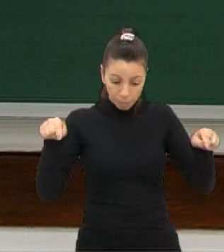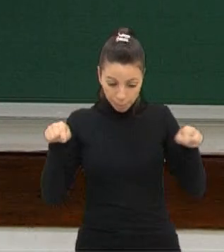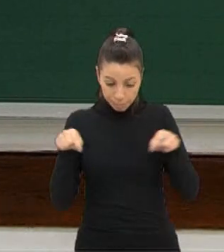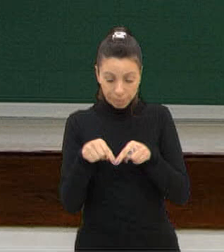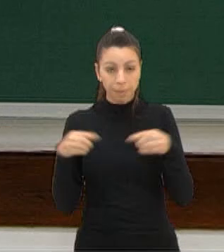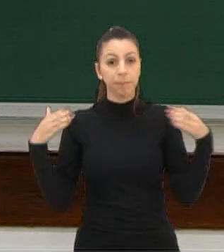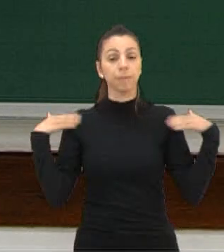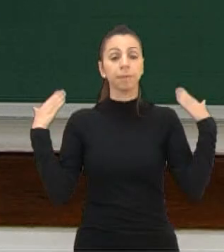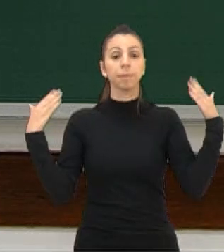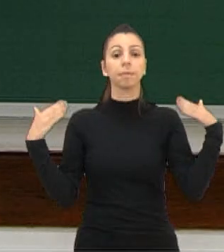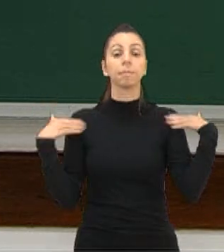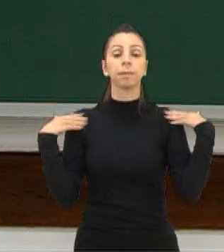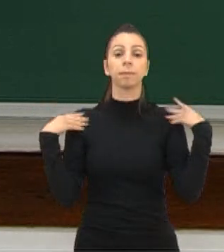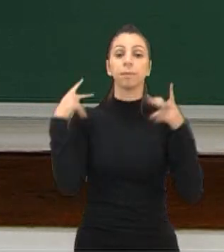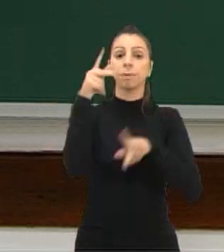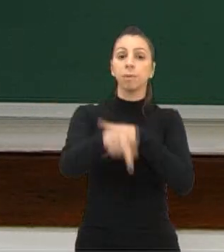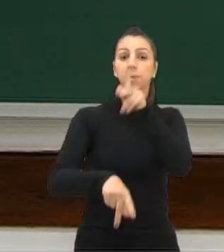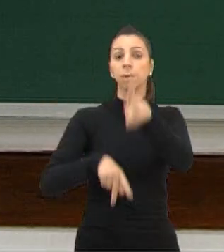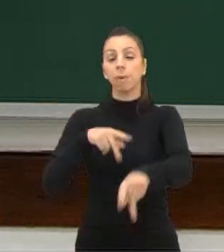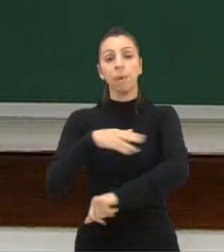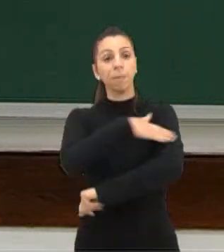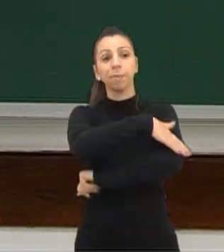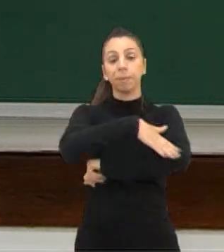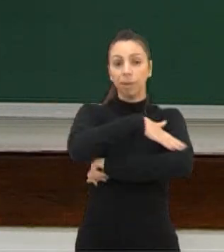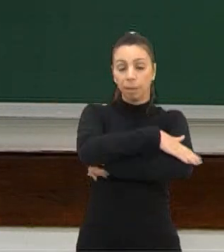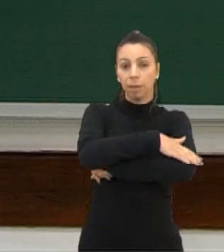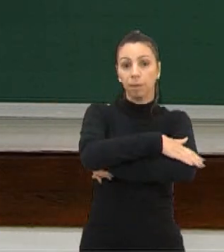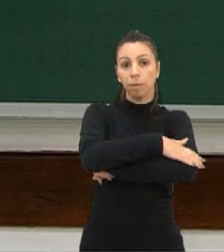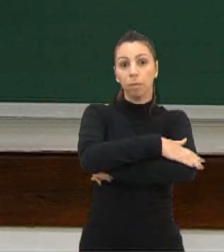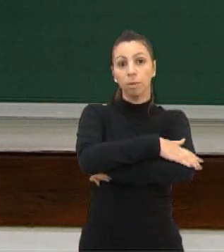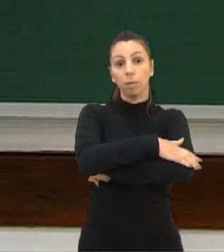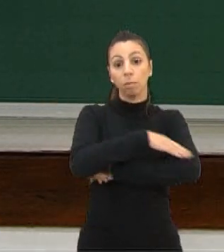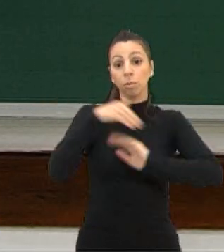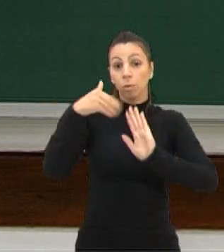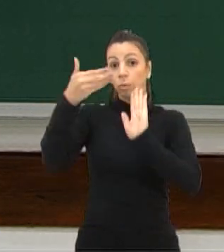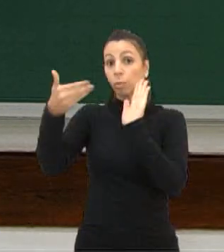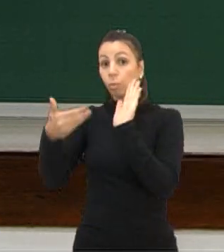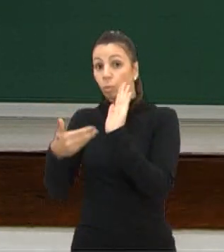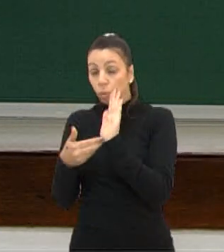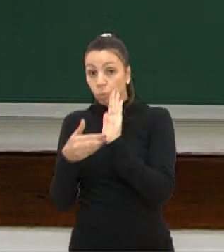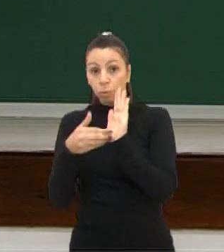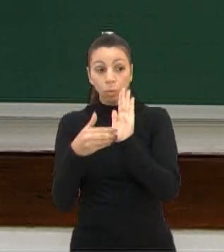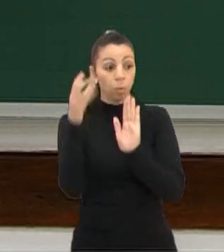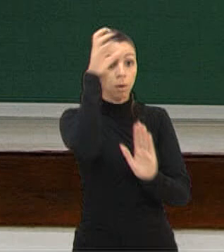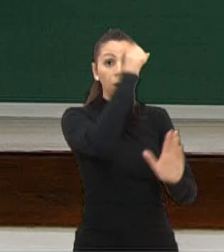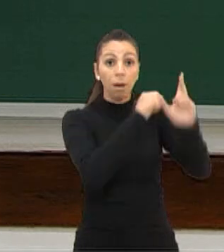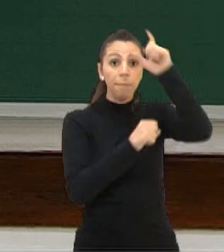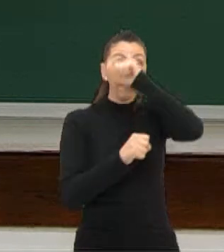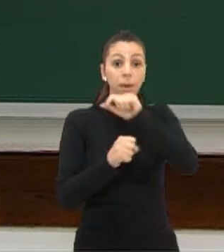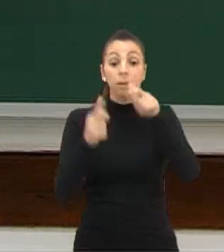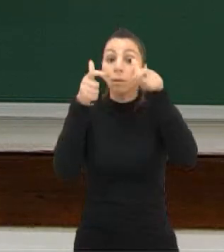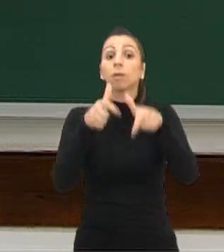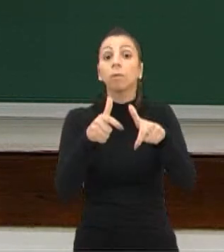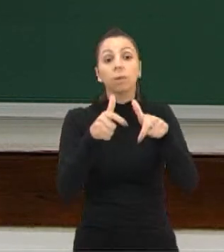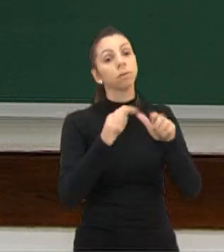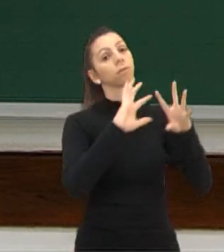num parque. Tudo isso daí é normatizado pela instituição familiar.